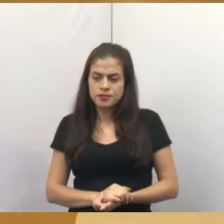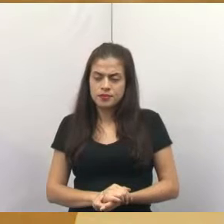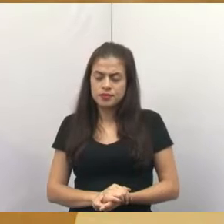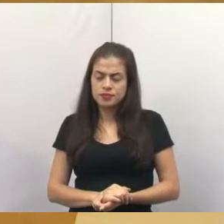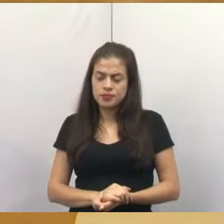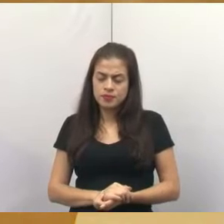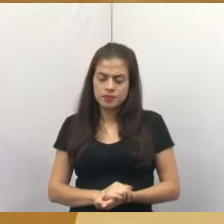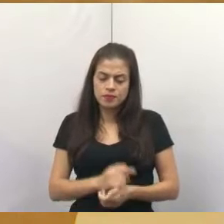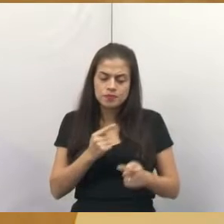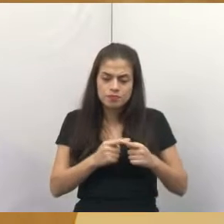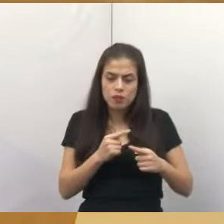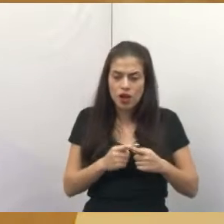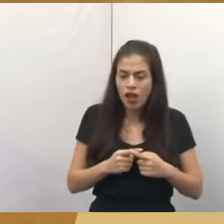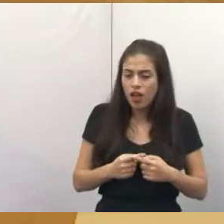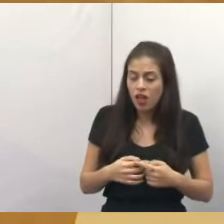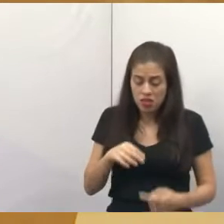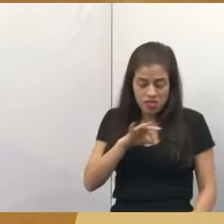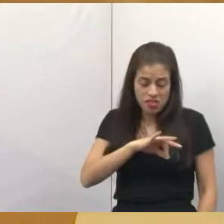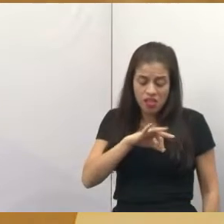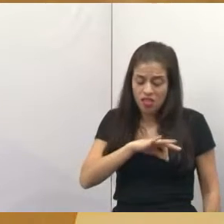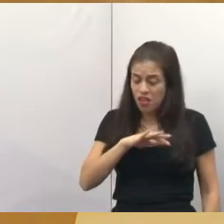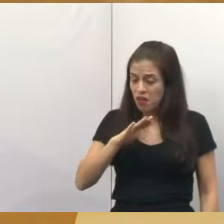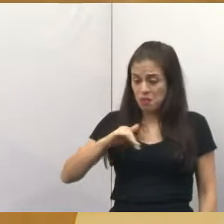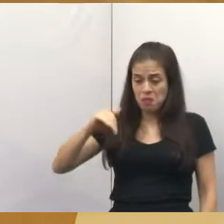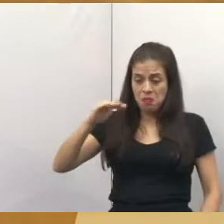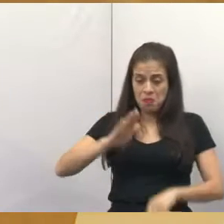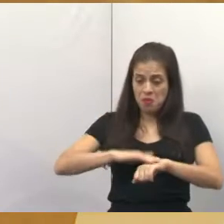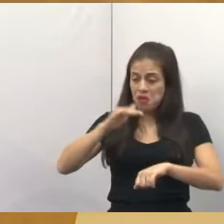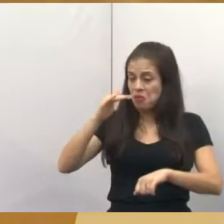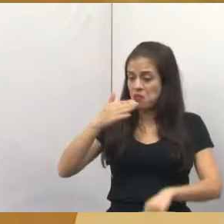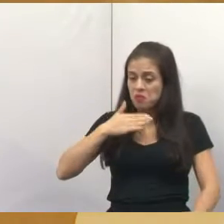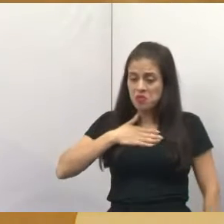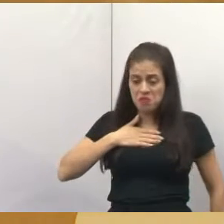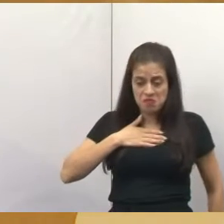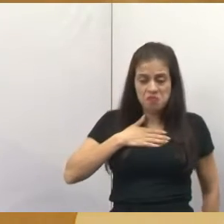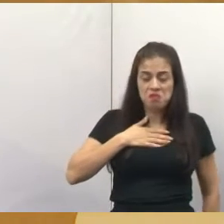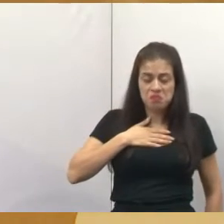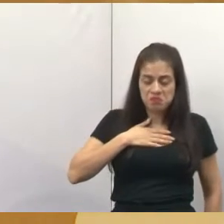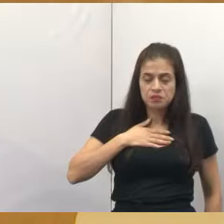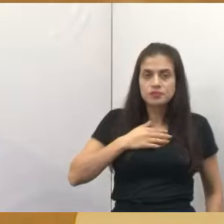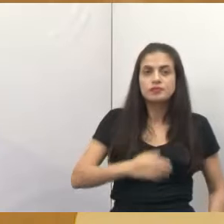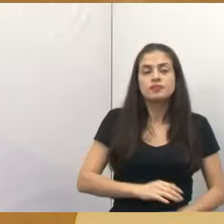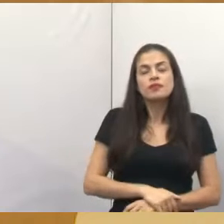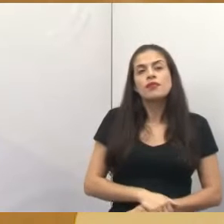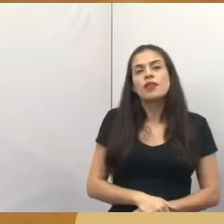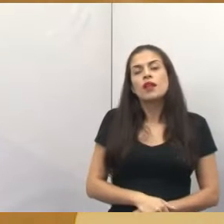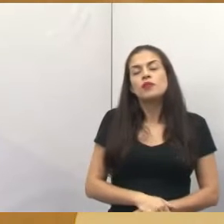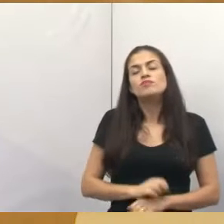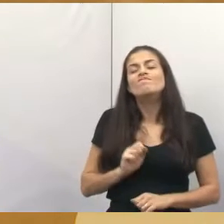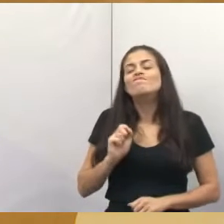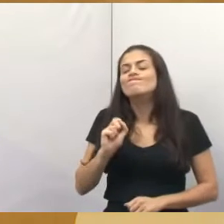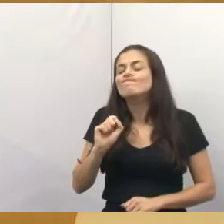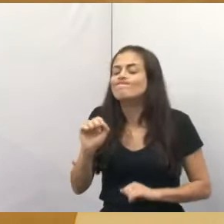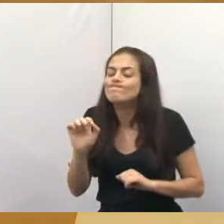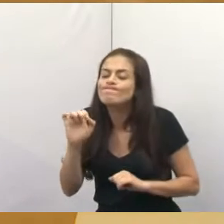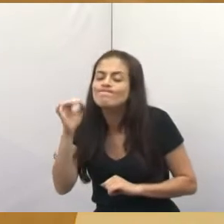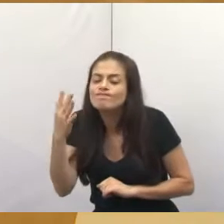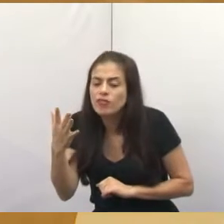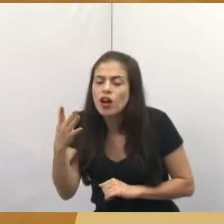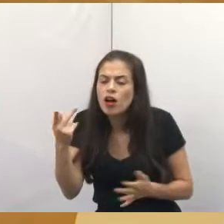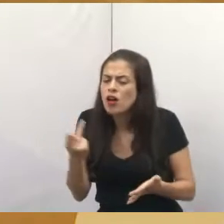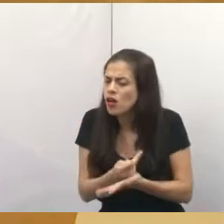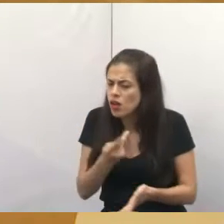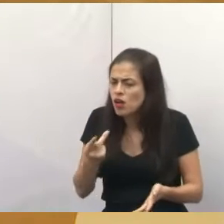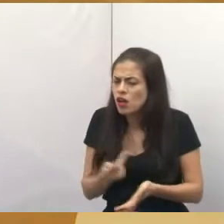eu. Pensando bem, assessor parlamentar. Aí, o que acontece, que eu também acho